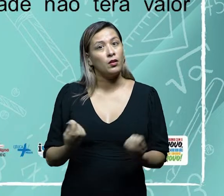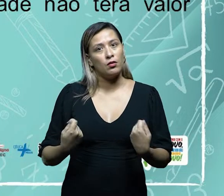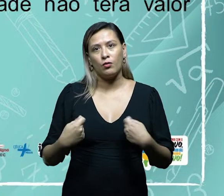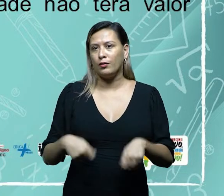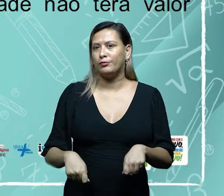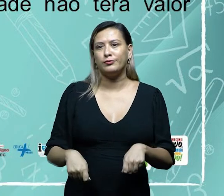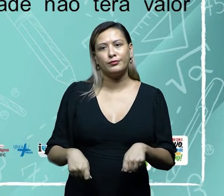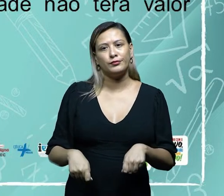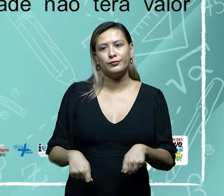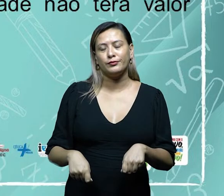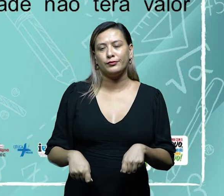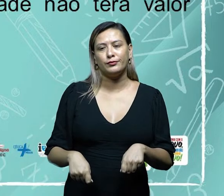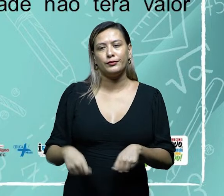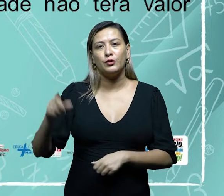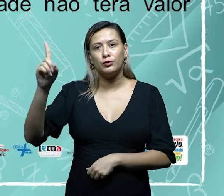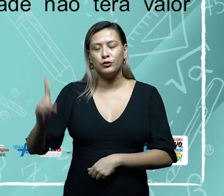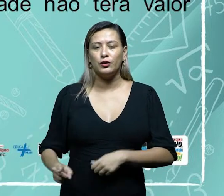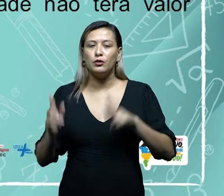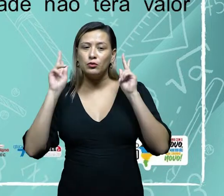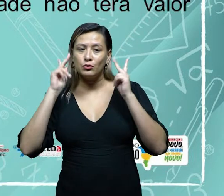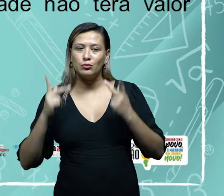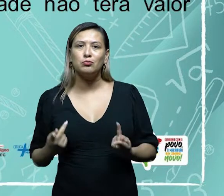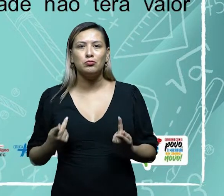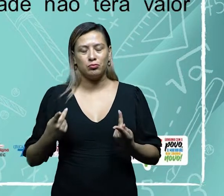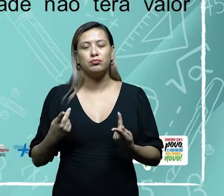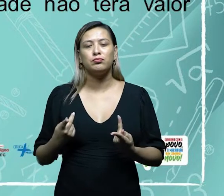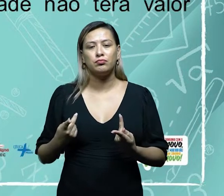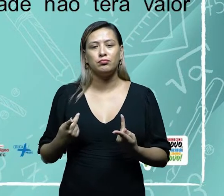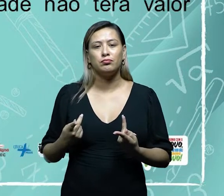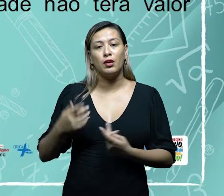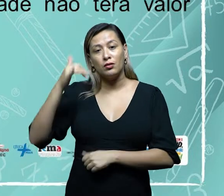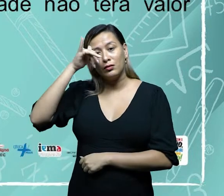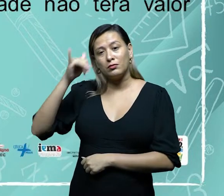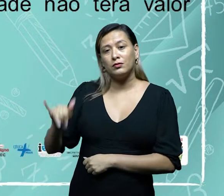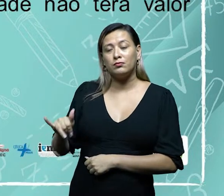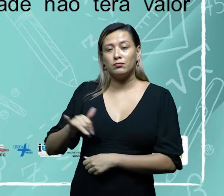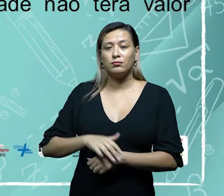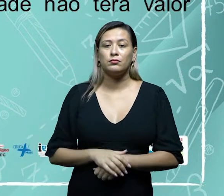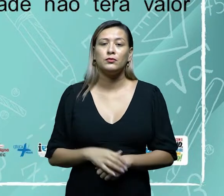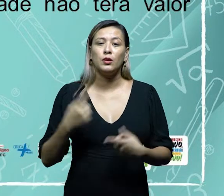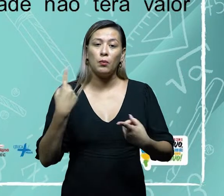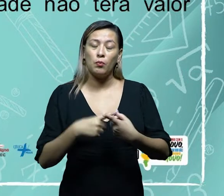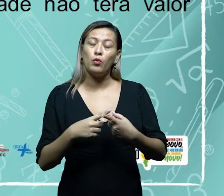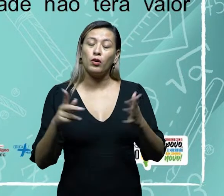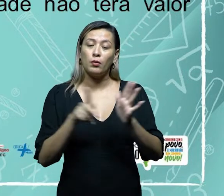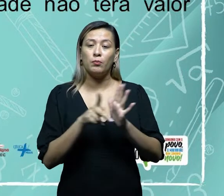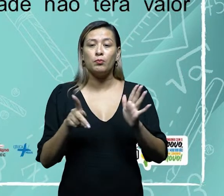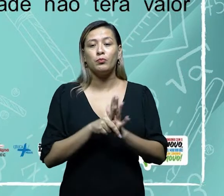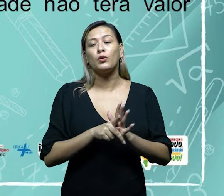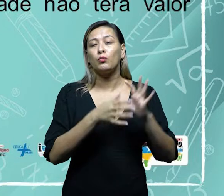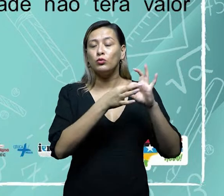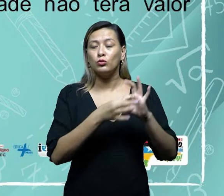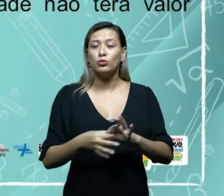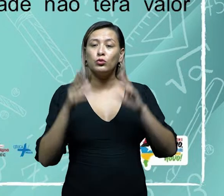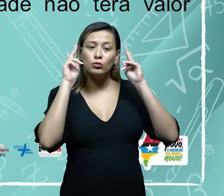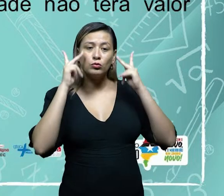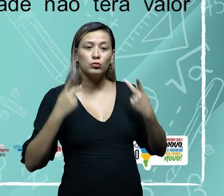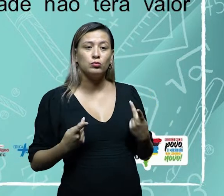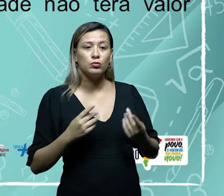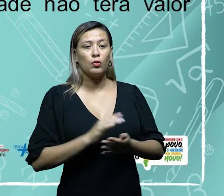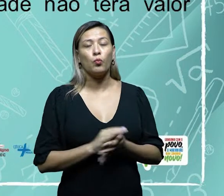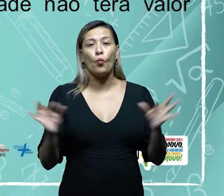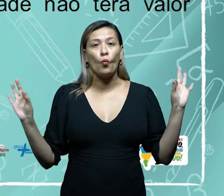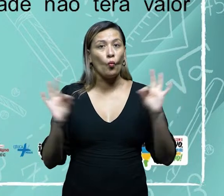dos direitos humanos, pois como são direitos inerentes à condição humana, ninguém pode, de fato, né,